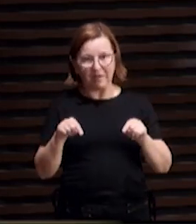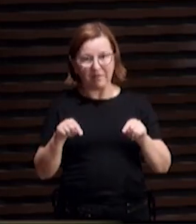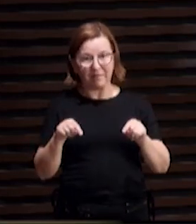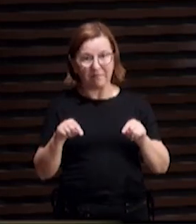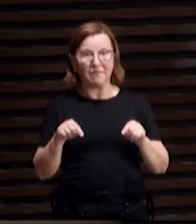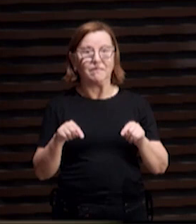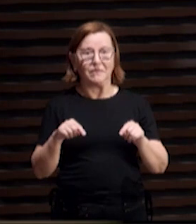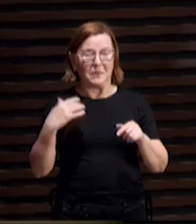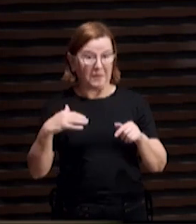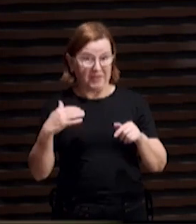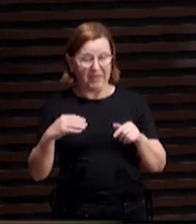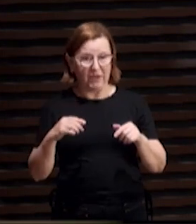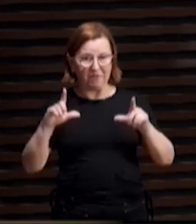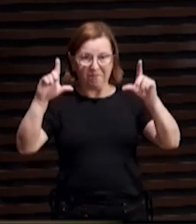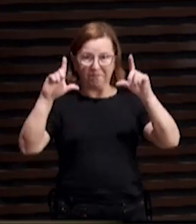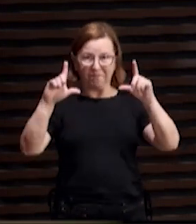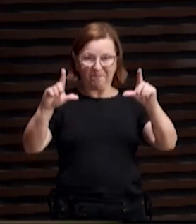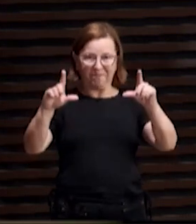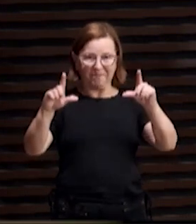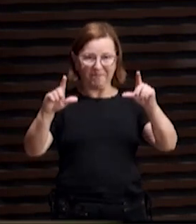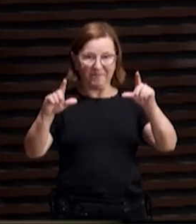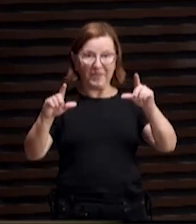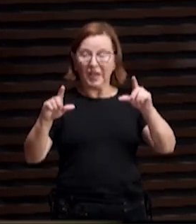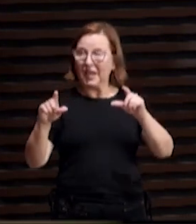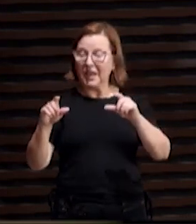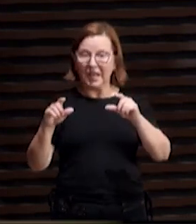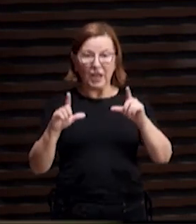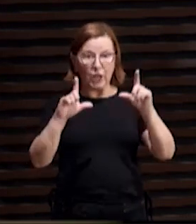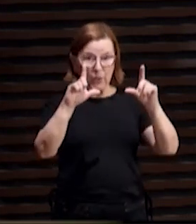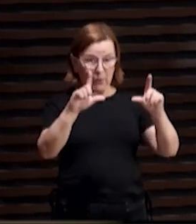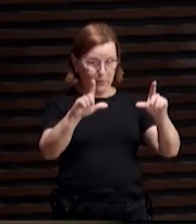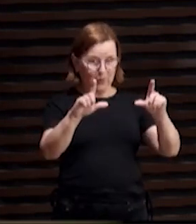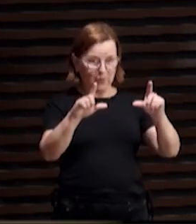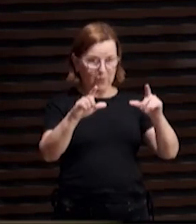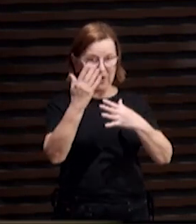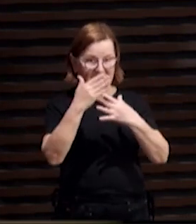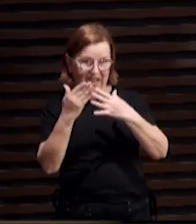filho entre a galeria dos seus melhores quadros.